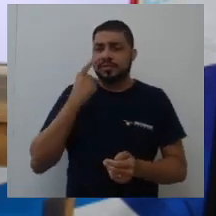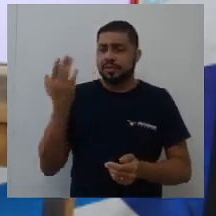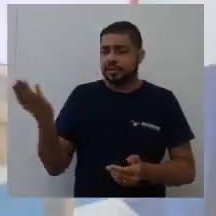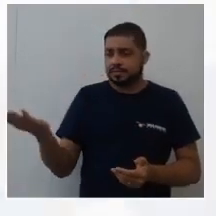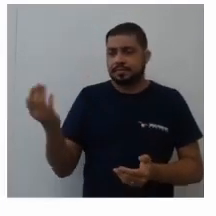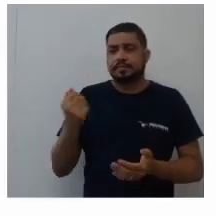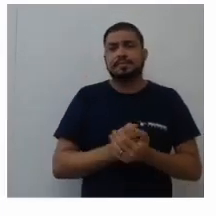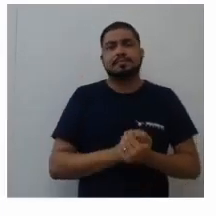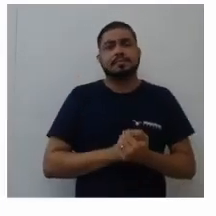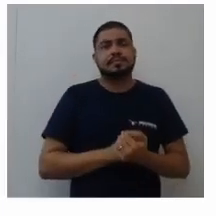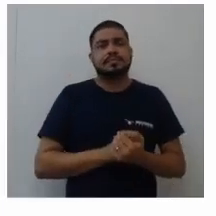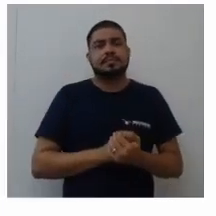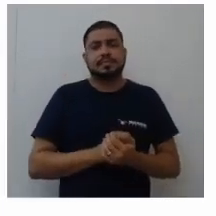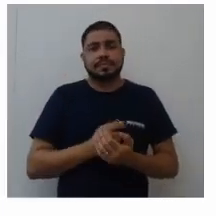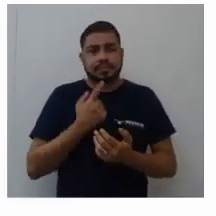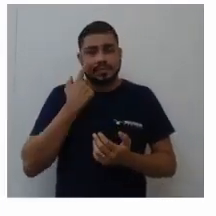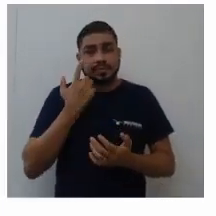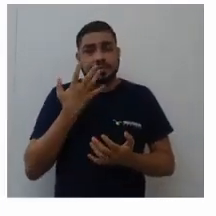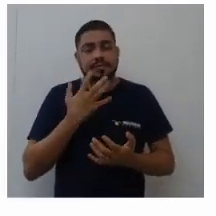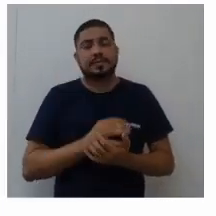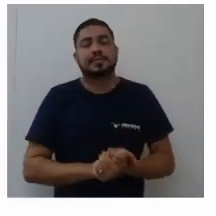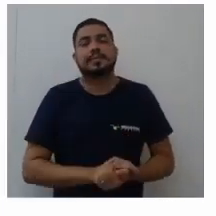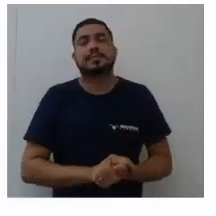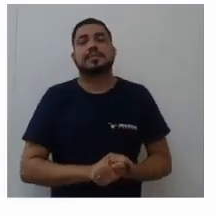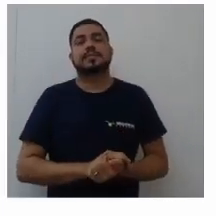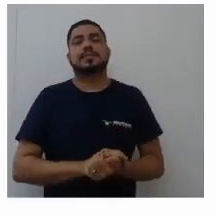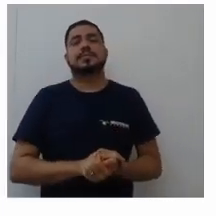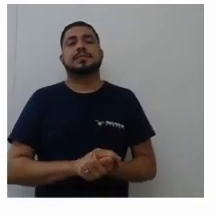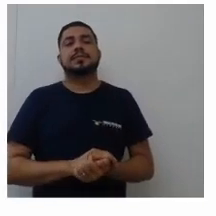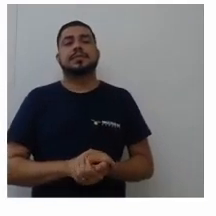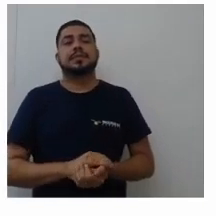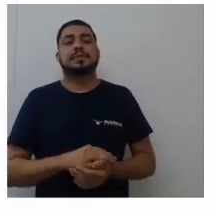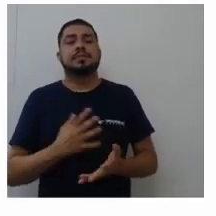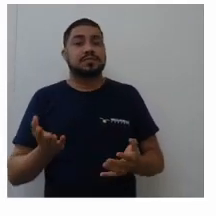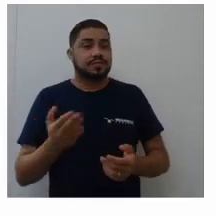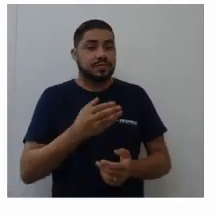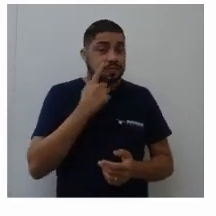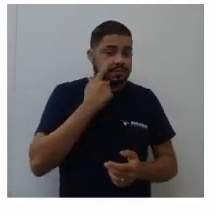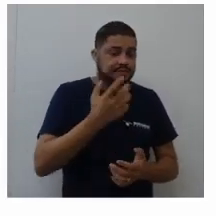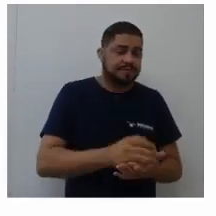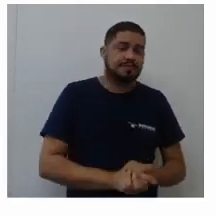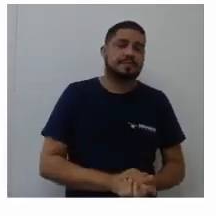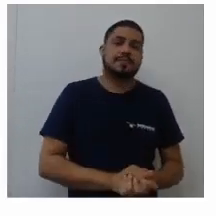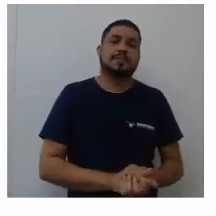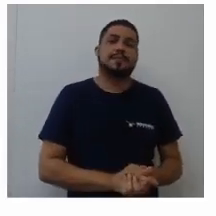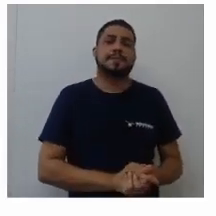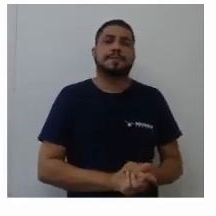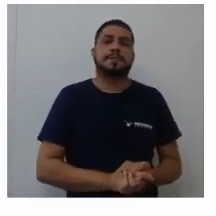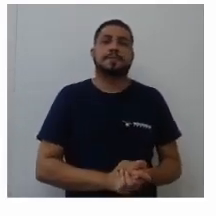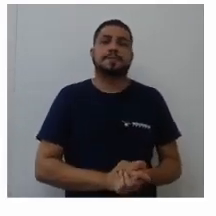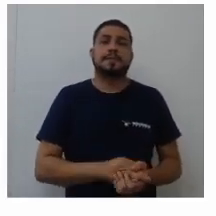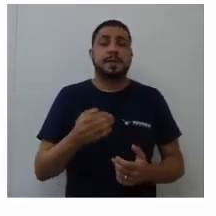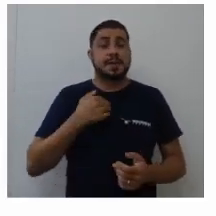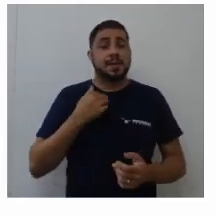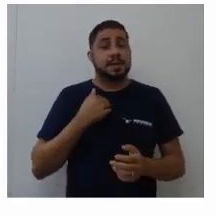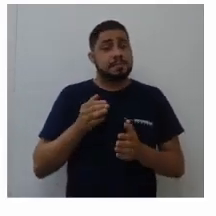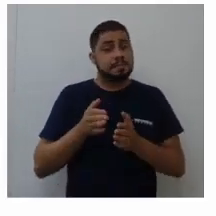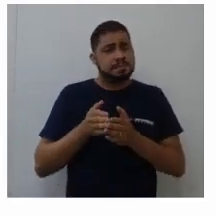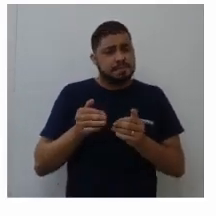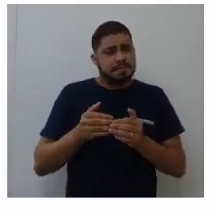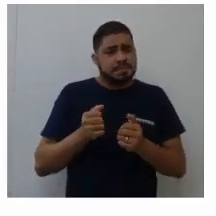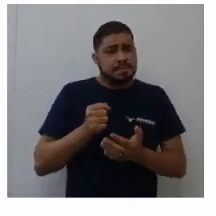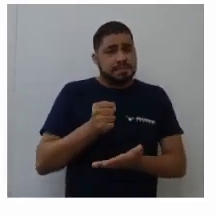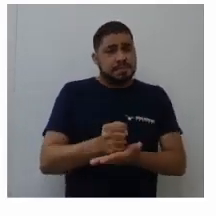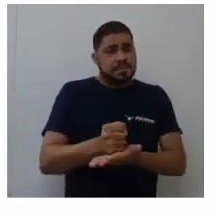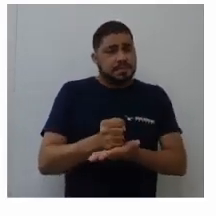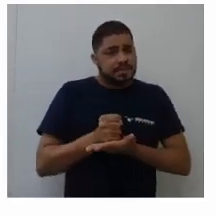podem ver aqui. Tá joia? Então vamos lá. Olha só. Eu vou pedir uma ajuda